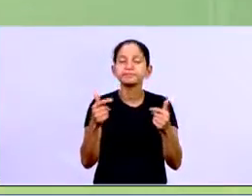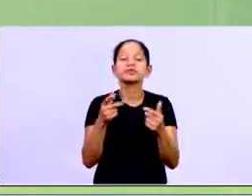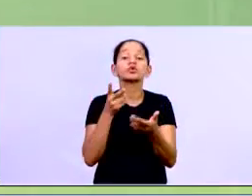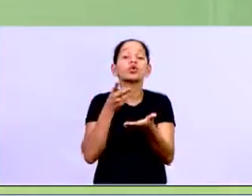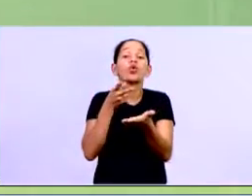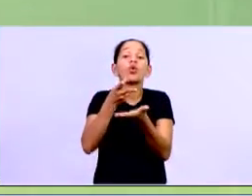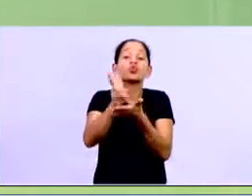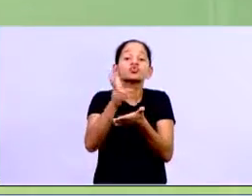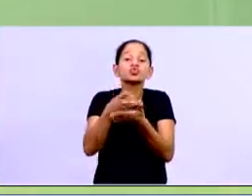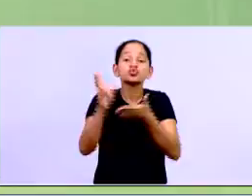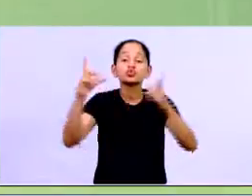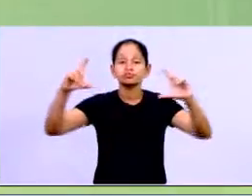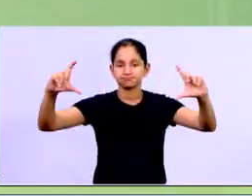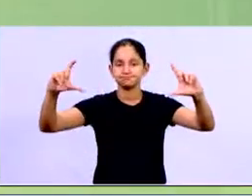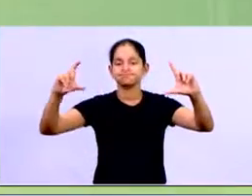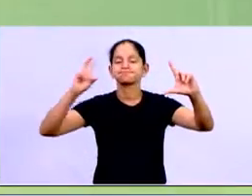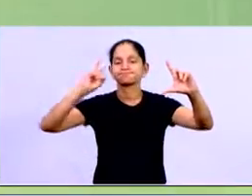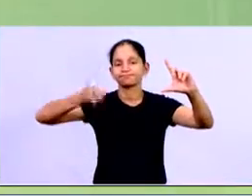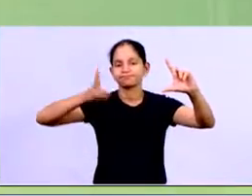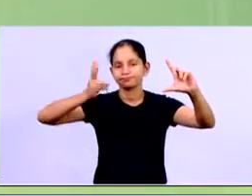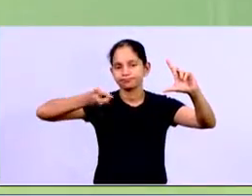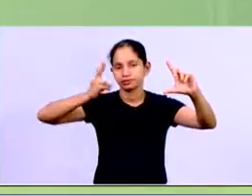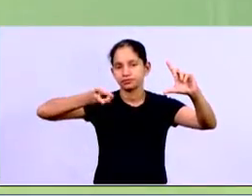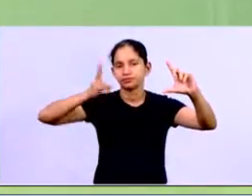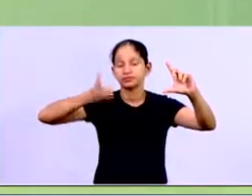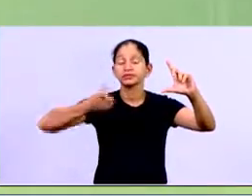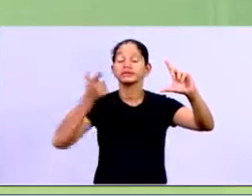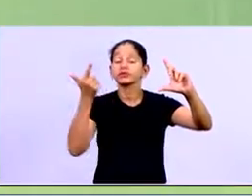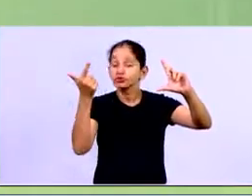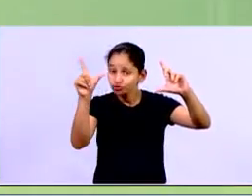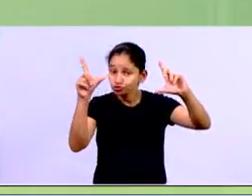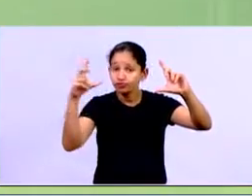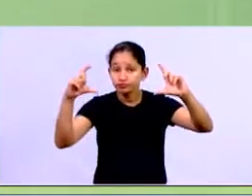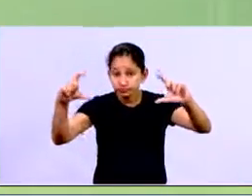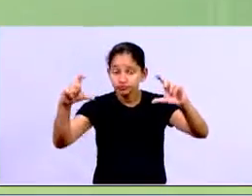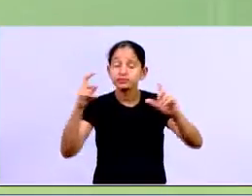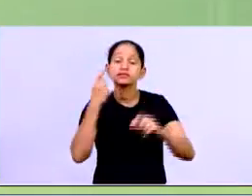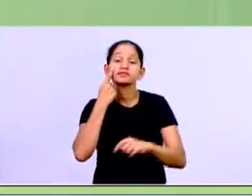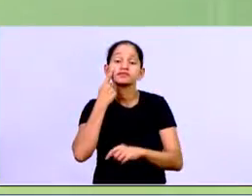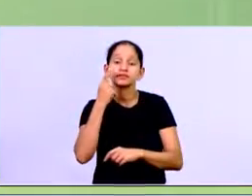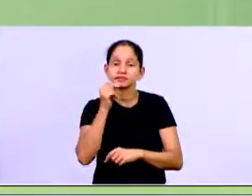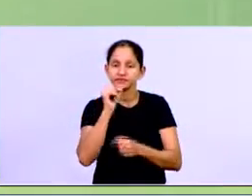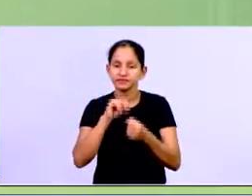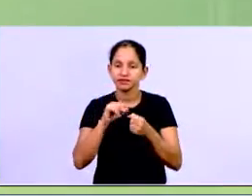tendo um parêntese na segunda linha. Continua tendo um parêntese aqui na segunda linha.